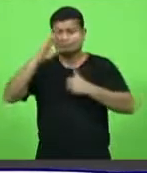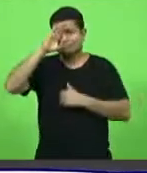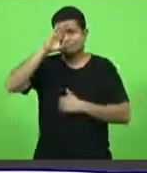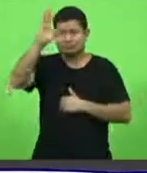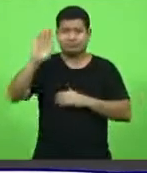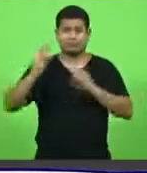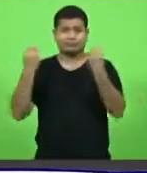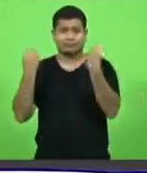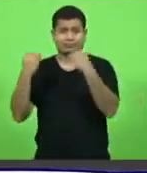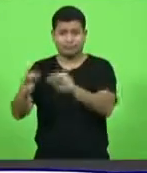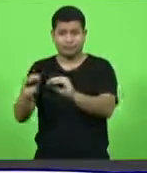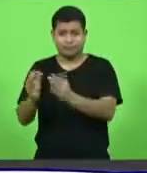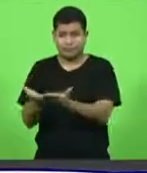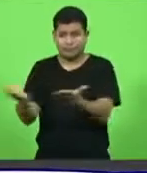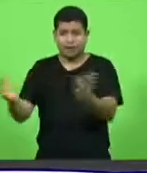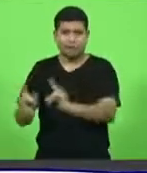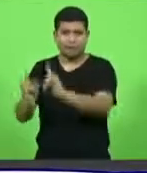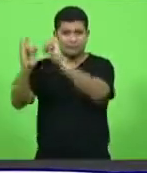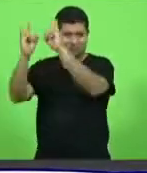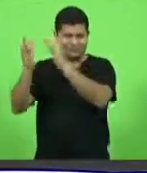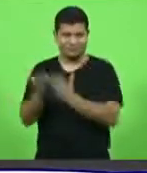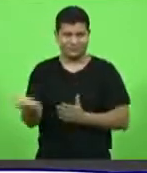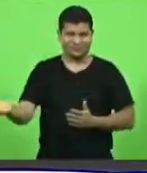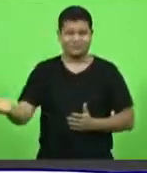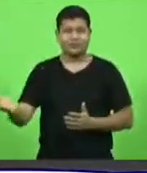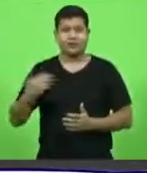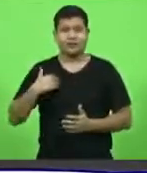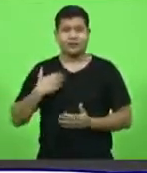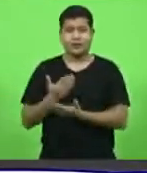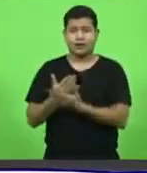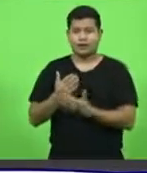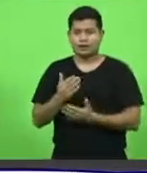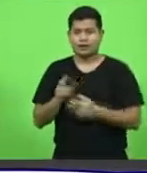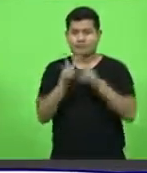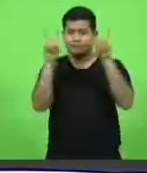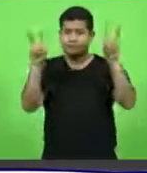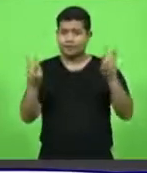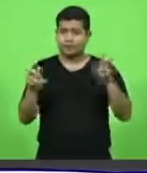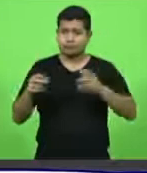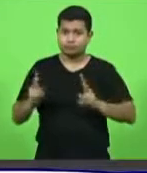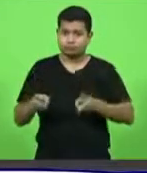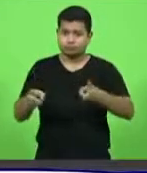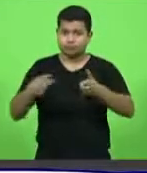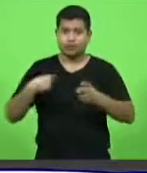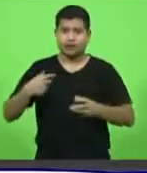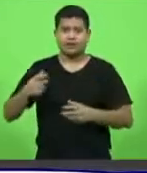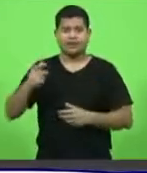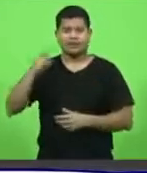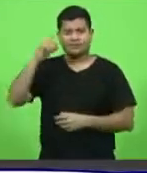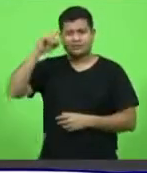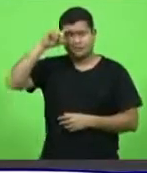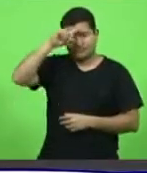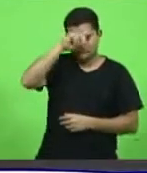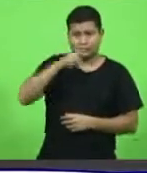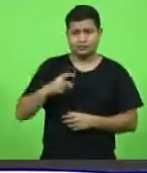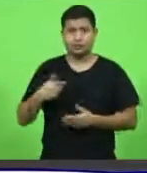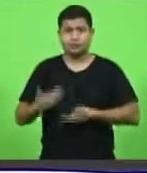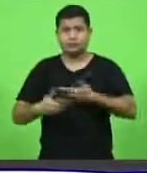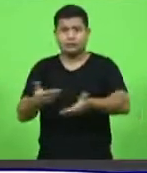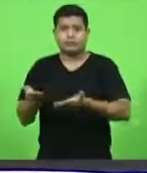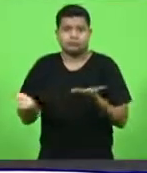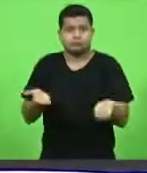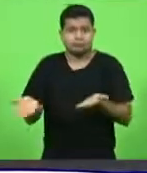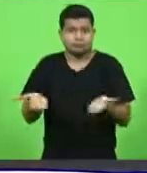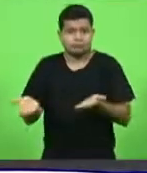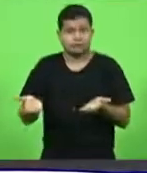falando instalações isso essa dificuldade de processo licitatório é está